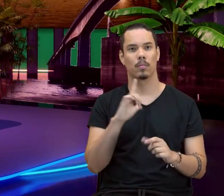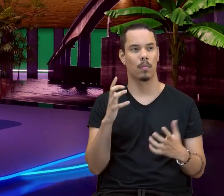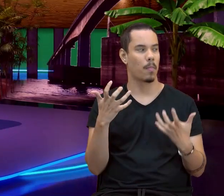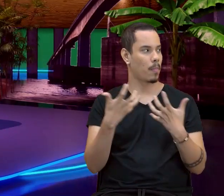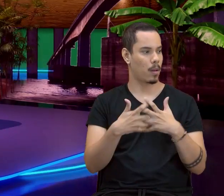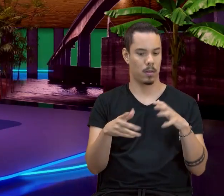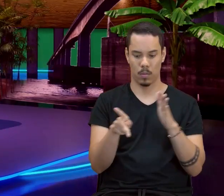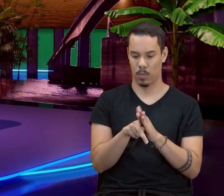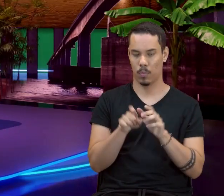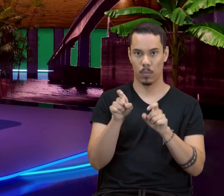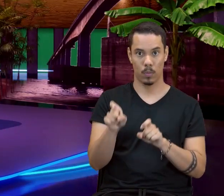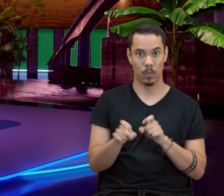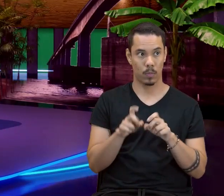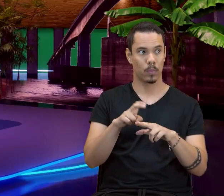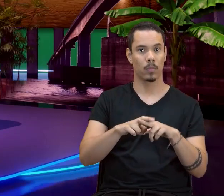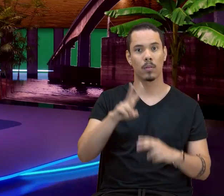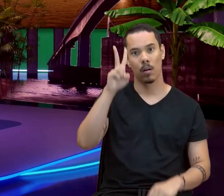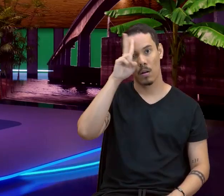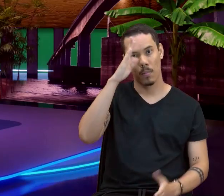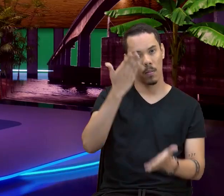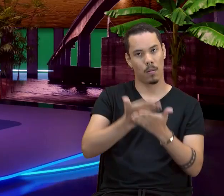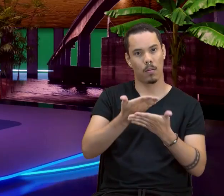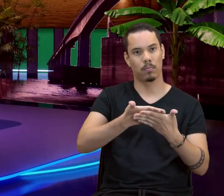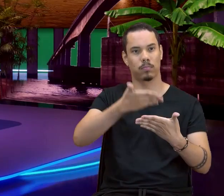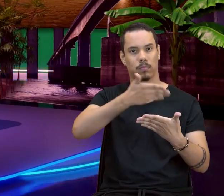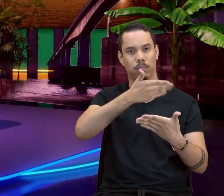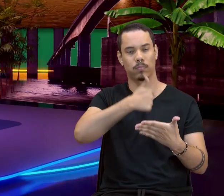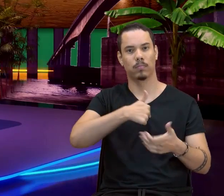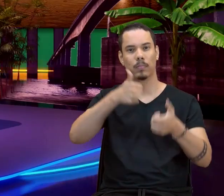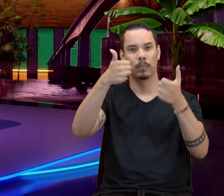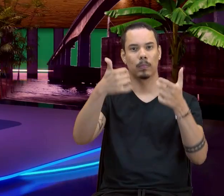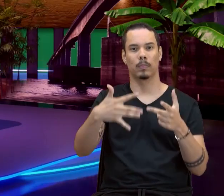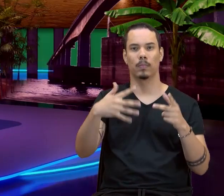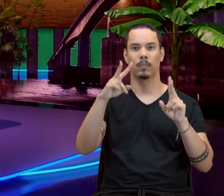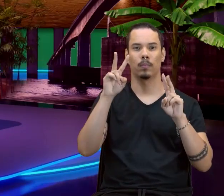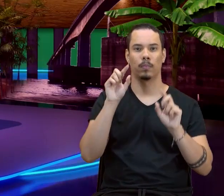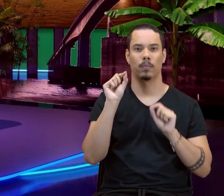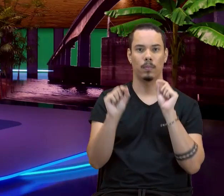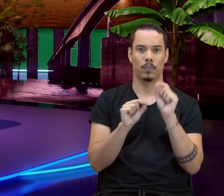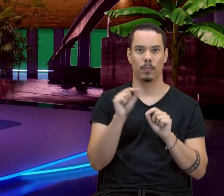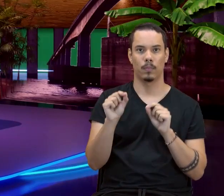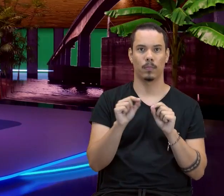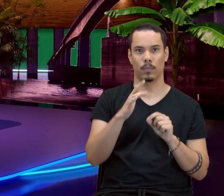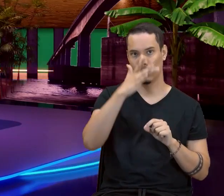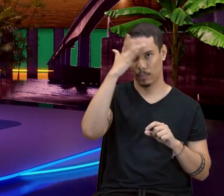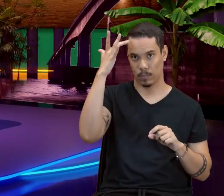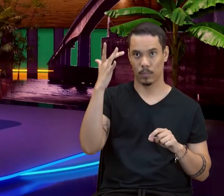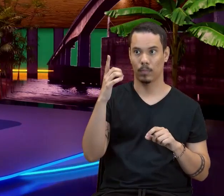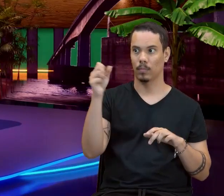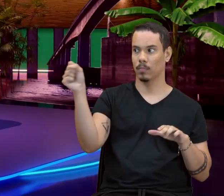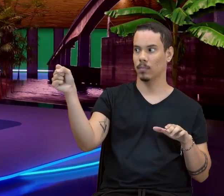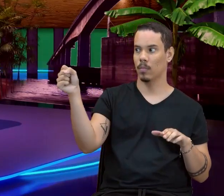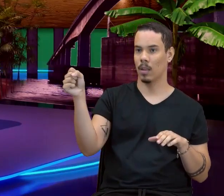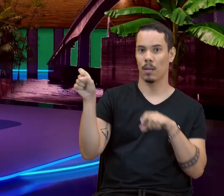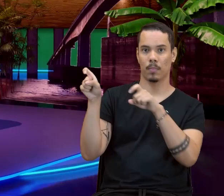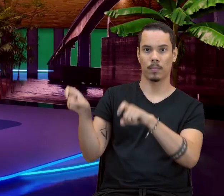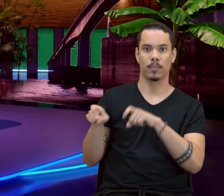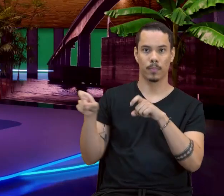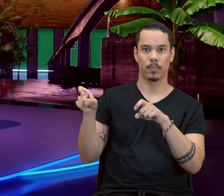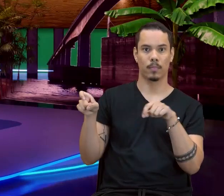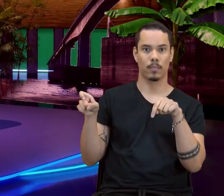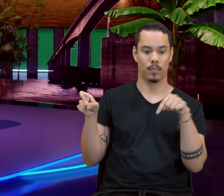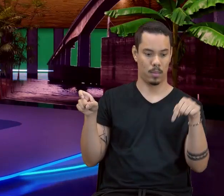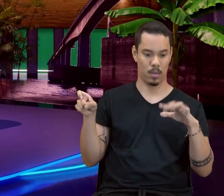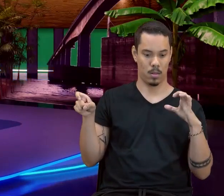Exatamente. Então, é lembrar de aulas anteriores que a gente falou sobre a questão do êxodo rural. Então, esse processo também de mecanização